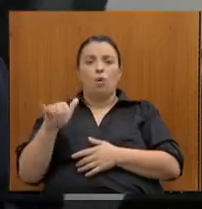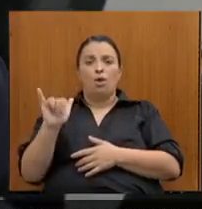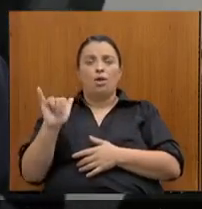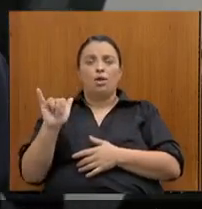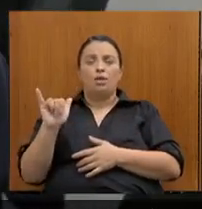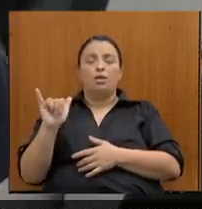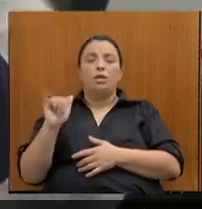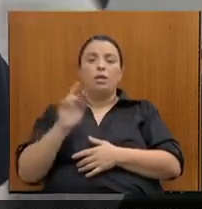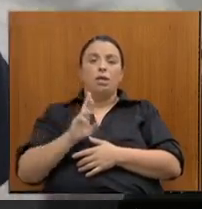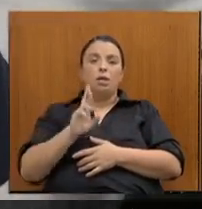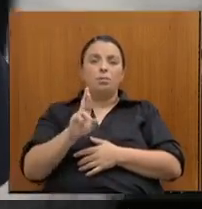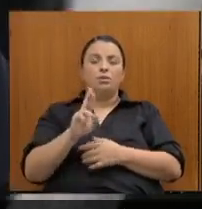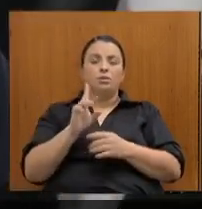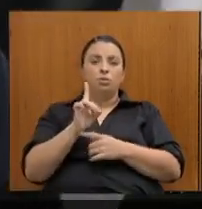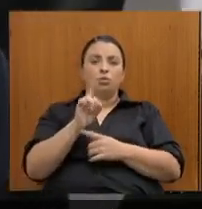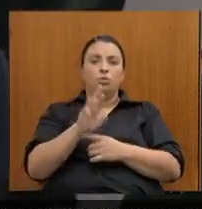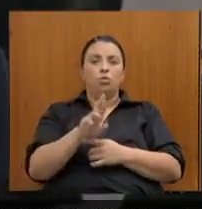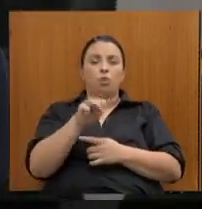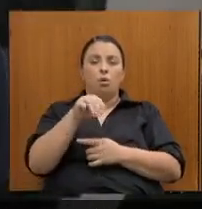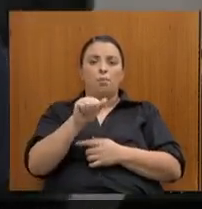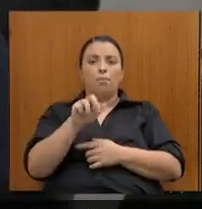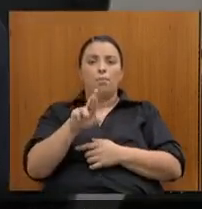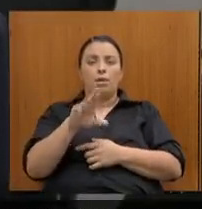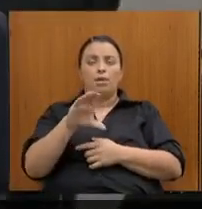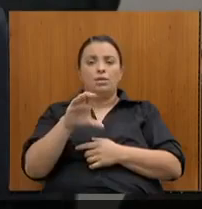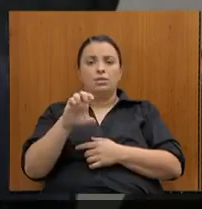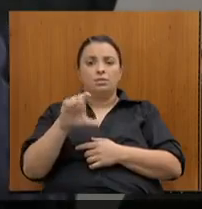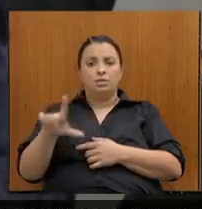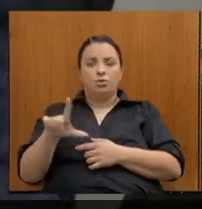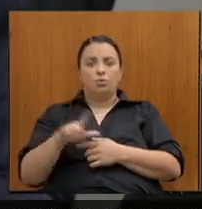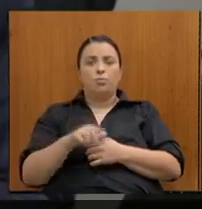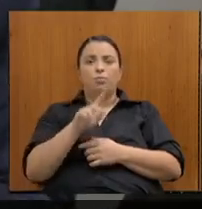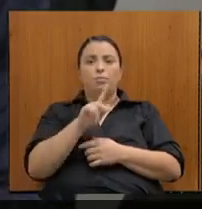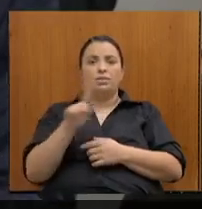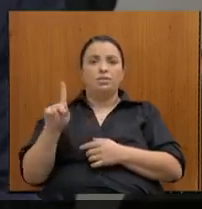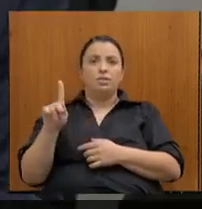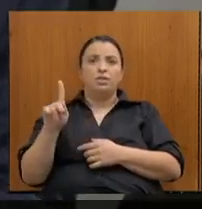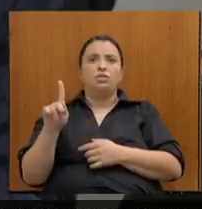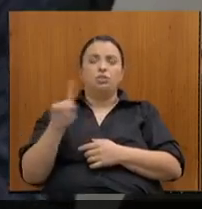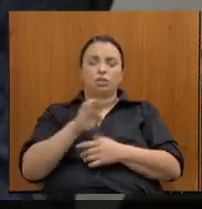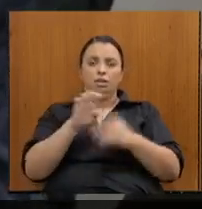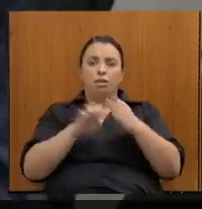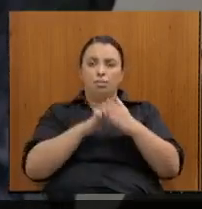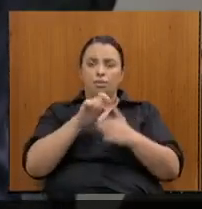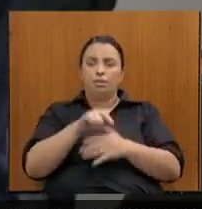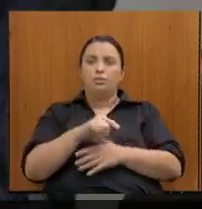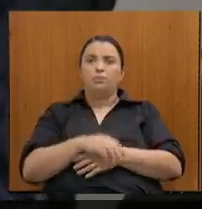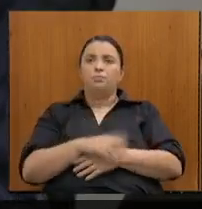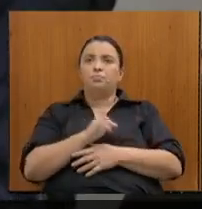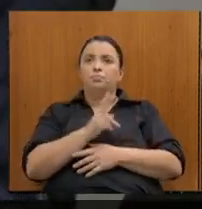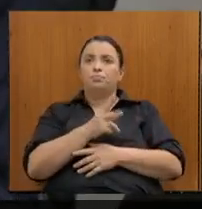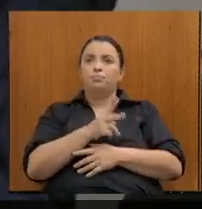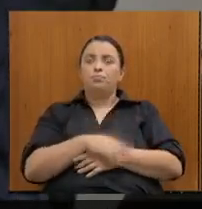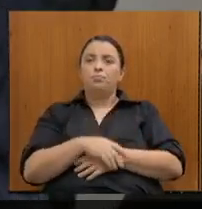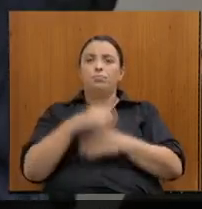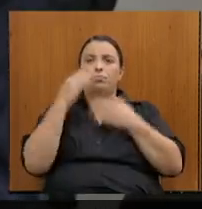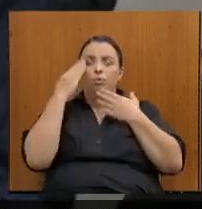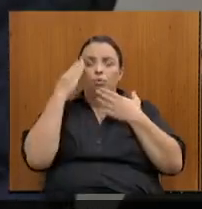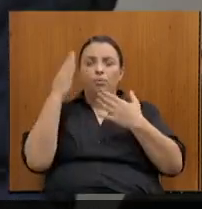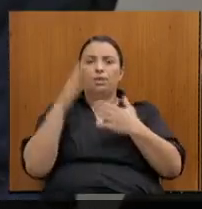traz presidente da nexo e eficiência é muito obrigado aí pela